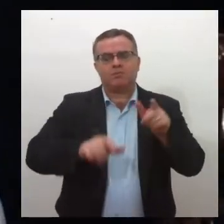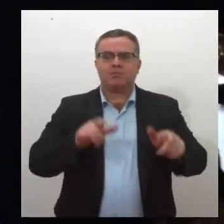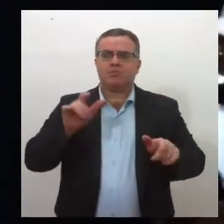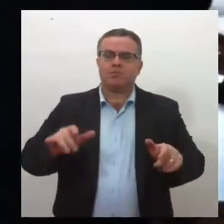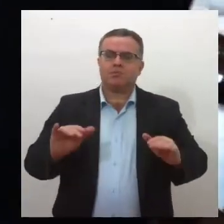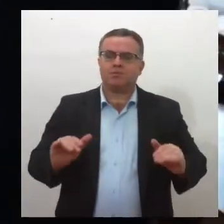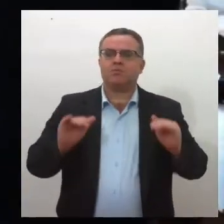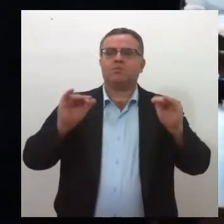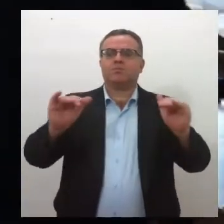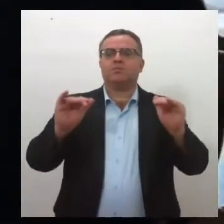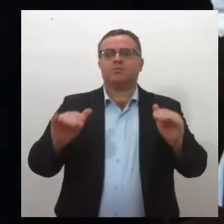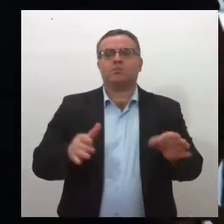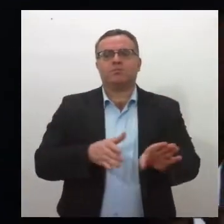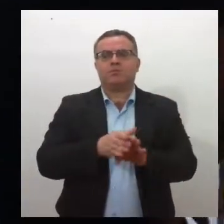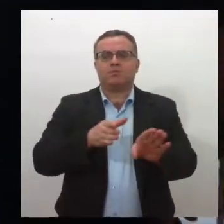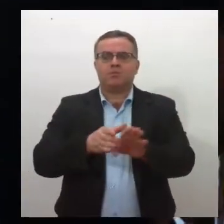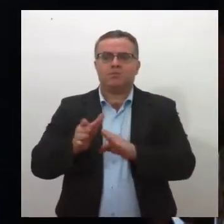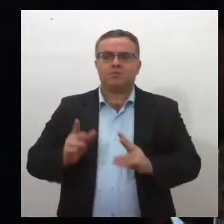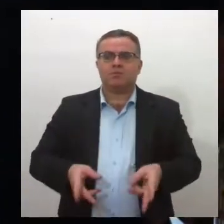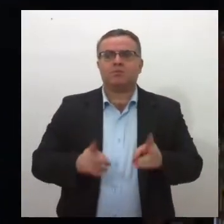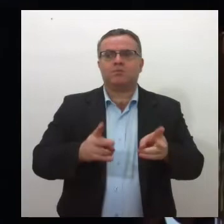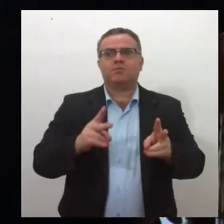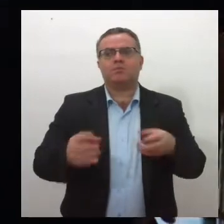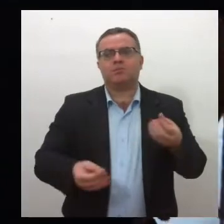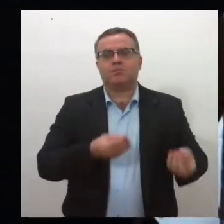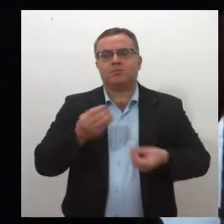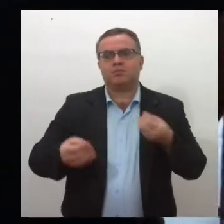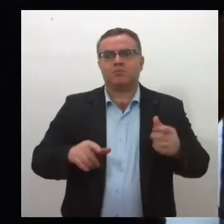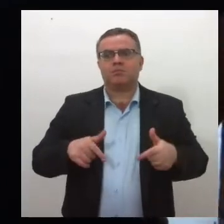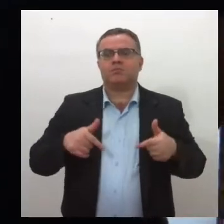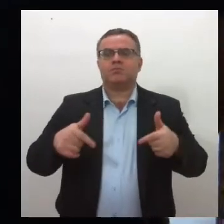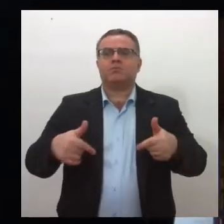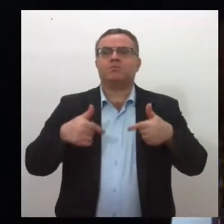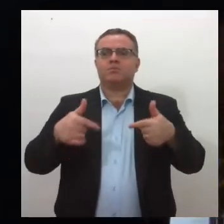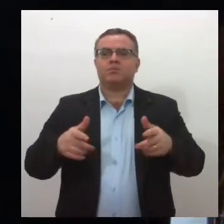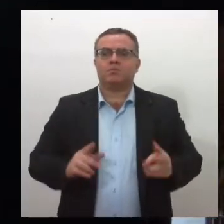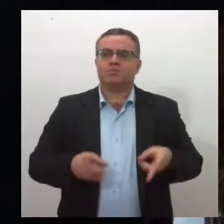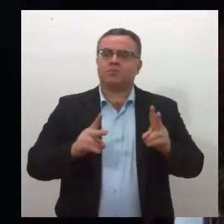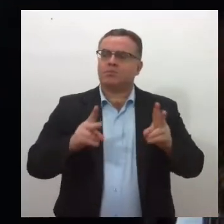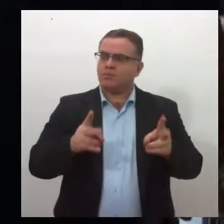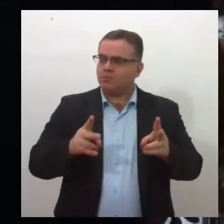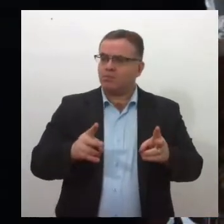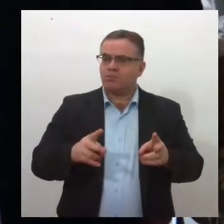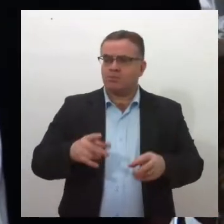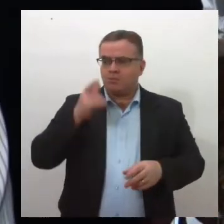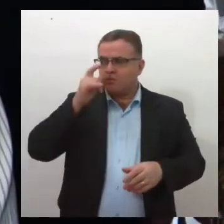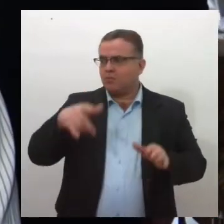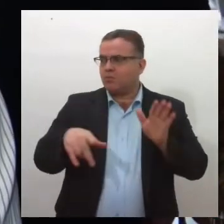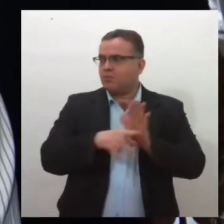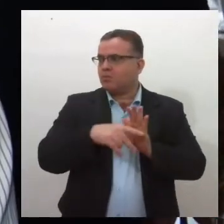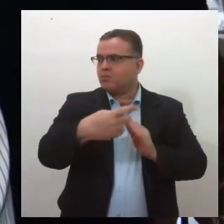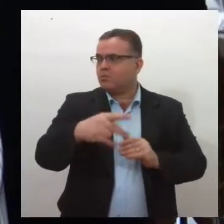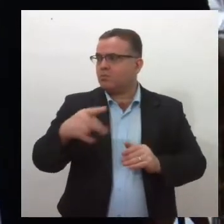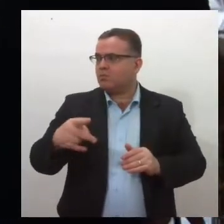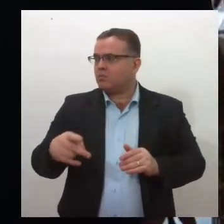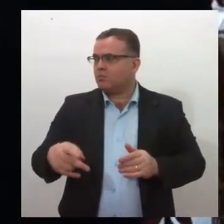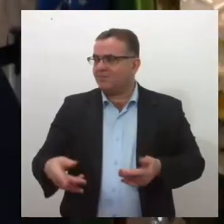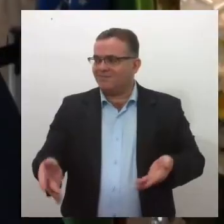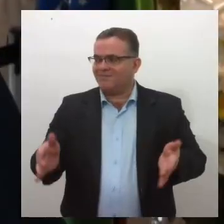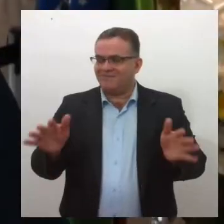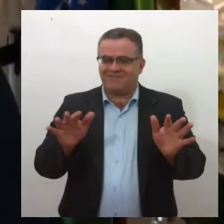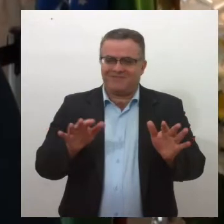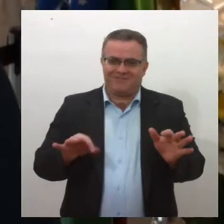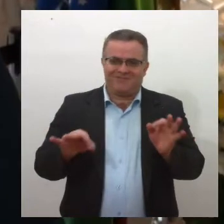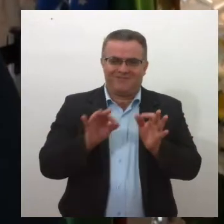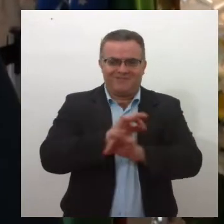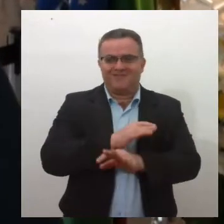tudo, conciliador. Um homem que sempre lutou defendendo os interesses do nosso Estado.